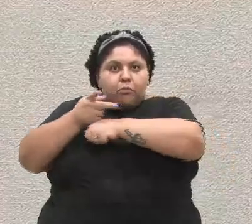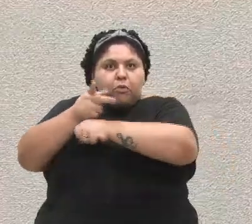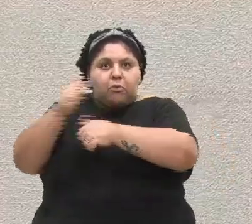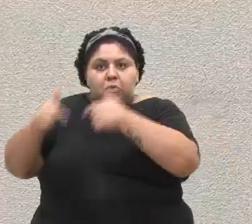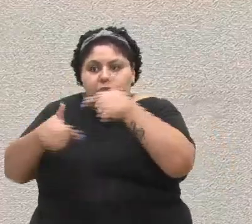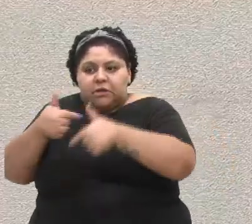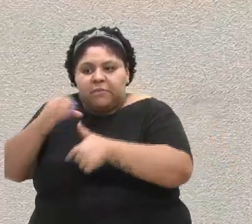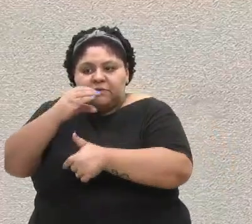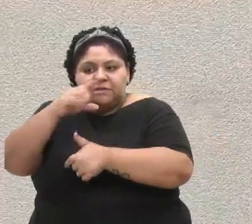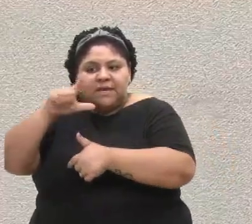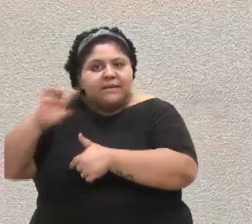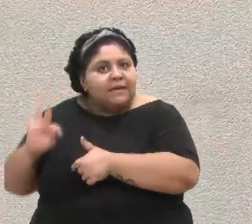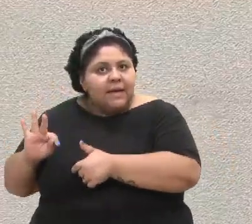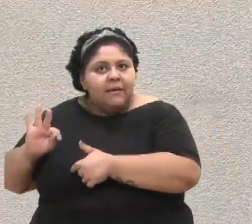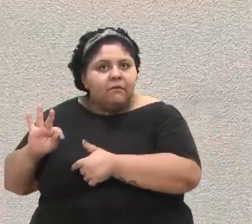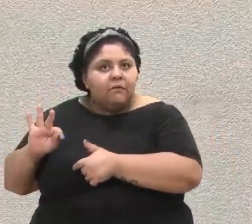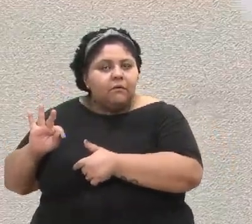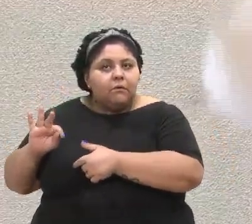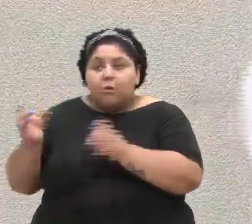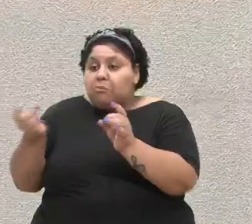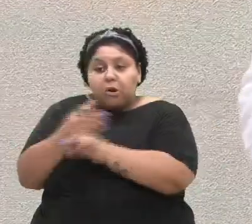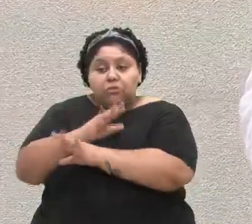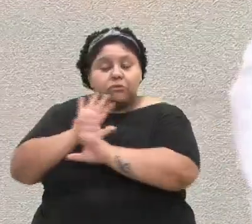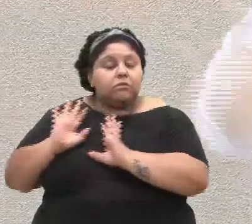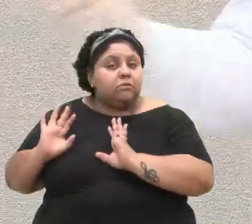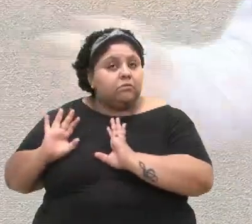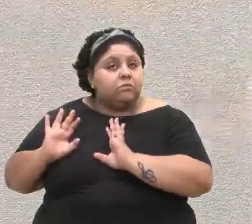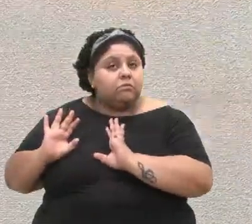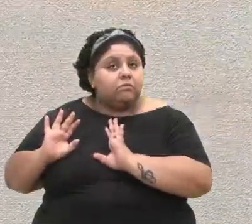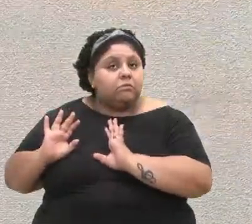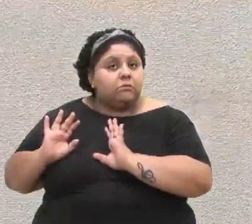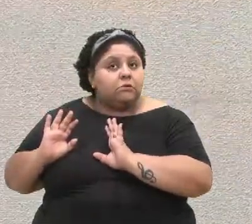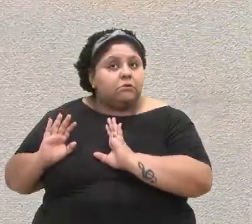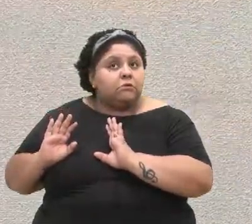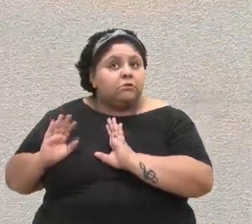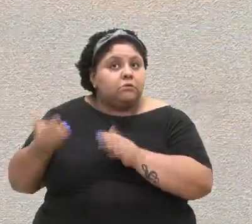emprego fixo e assina a carteira. Pronto, está resolvido o problema. Votarei sim, senhora presidente.